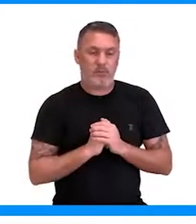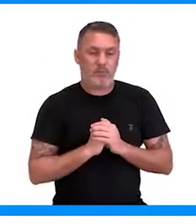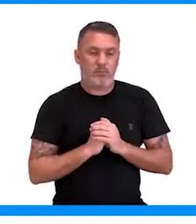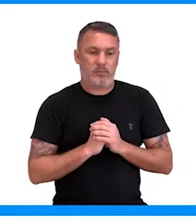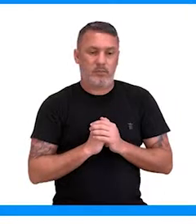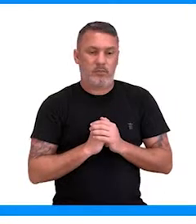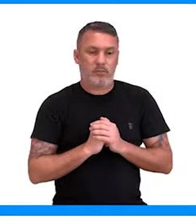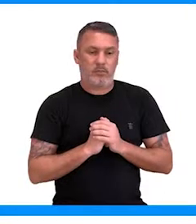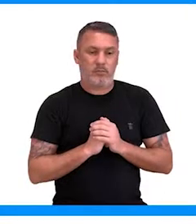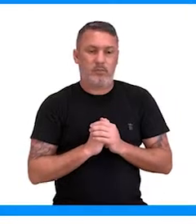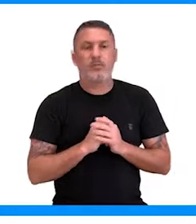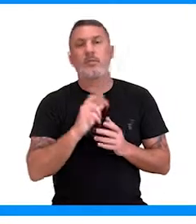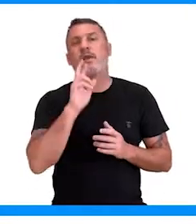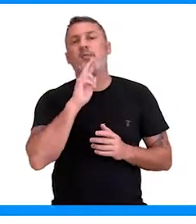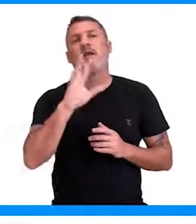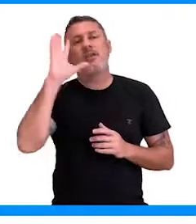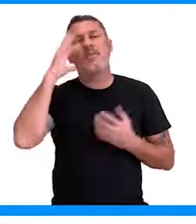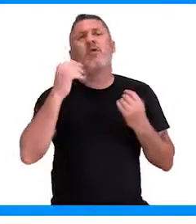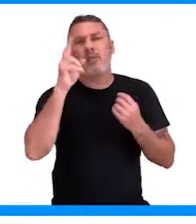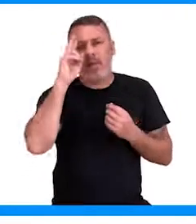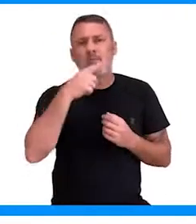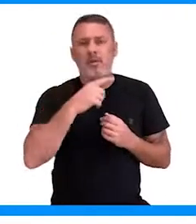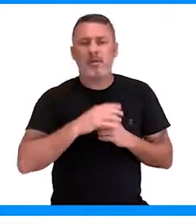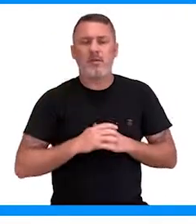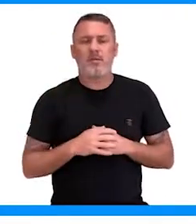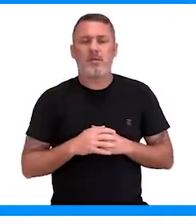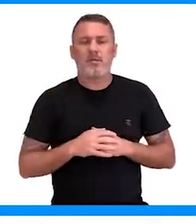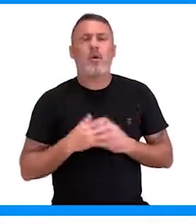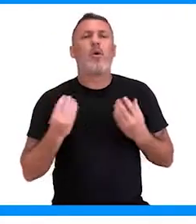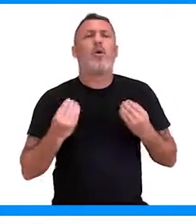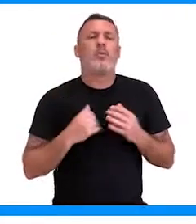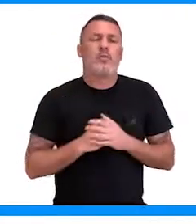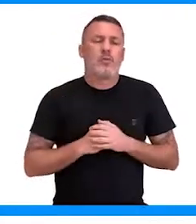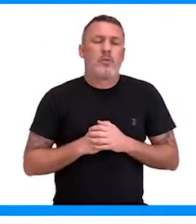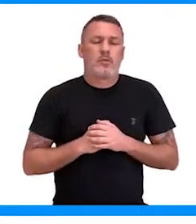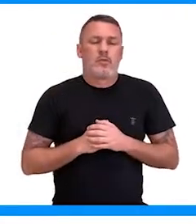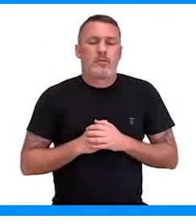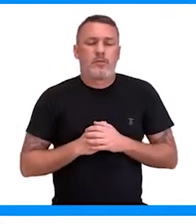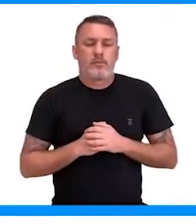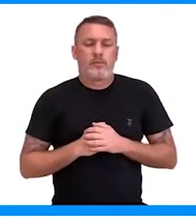0. Como é que eu resolvo mesmo? Lembra disso?